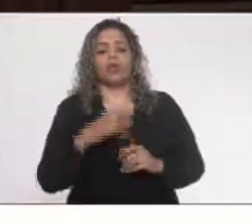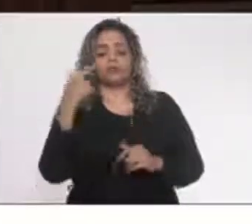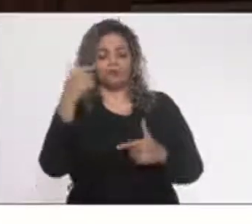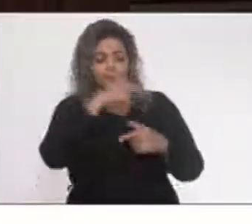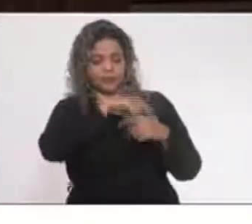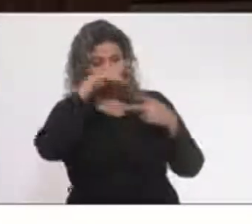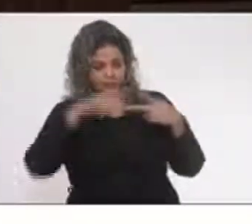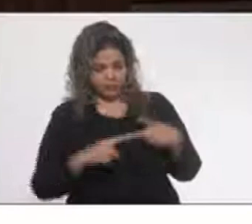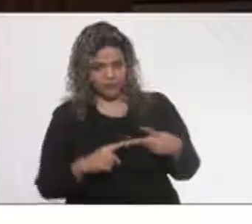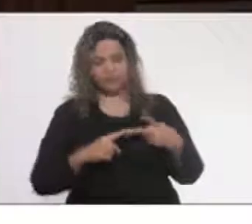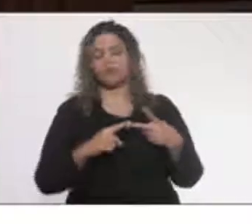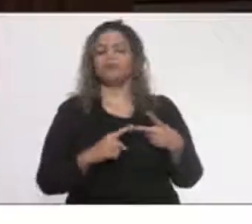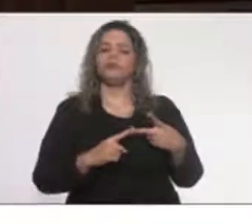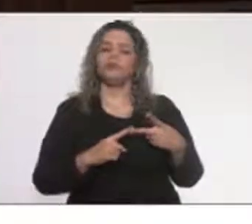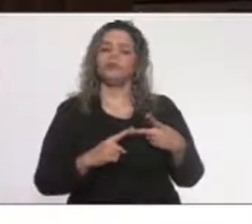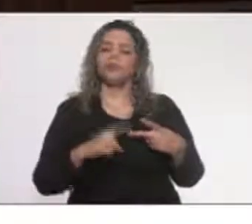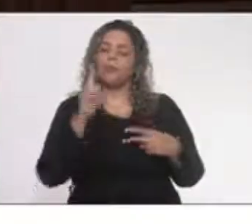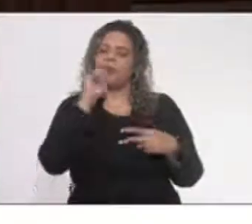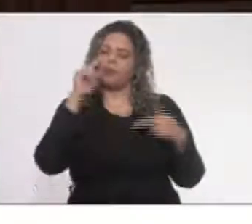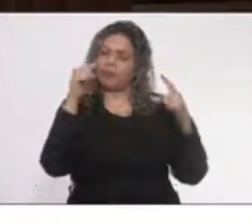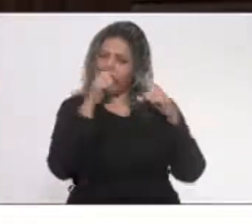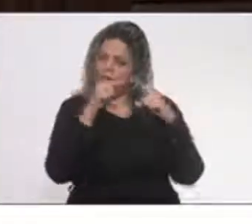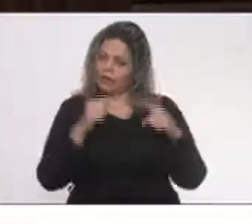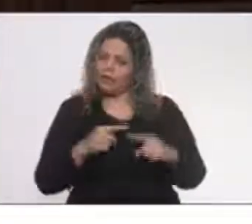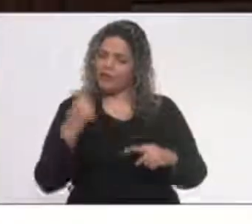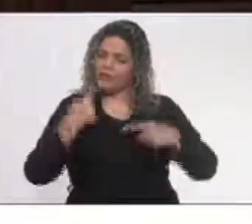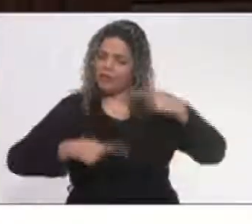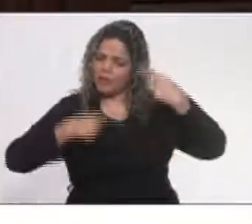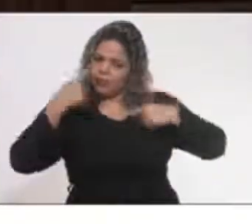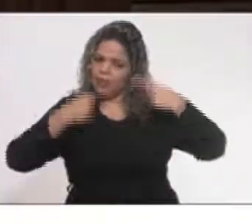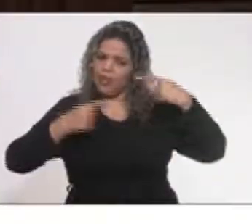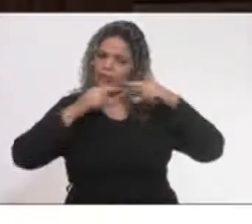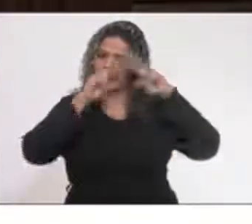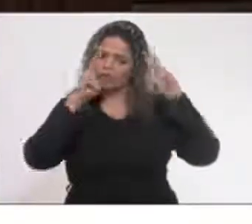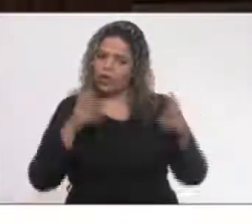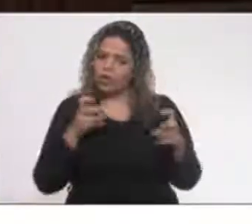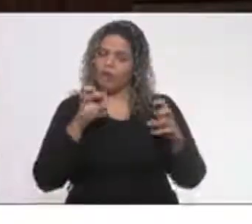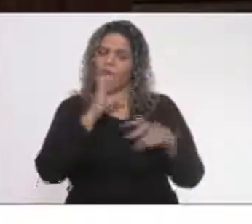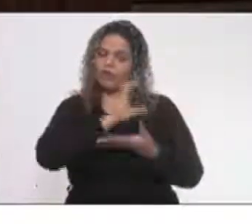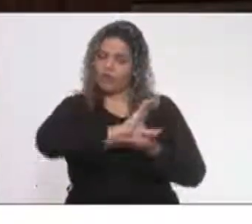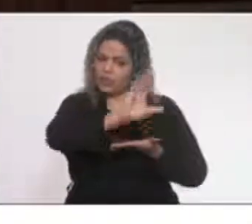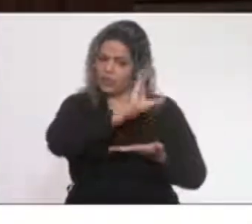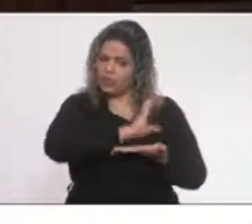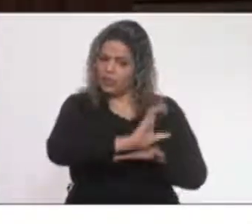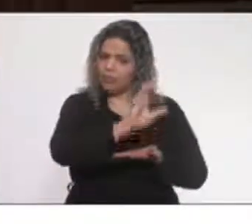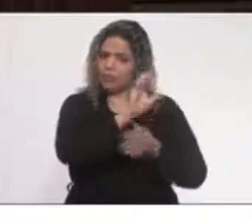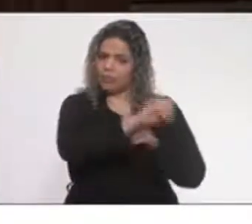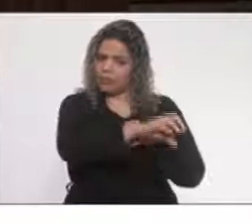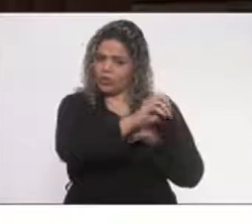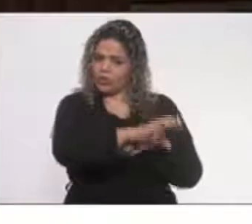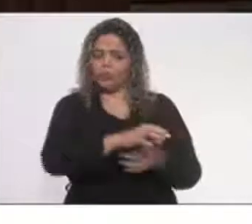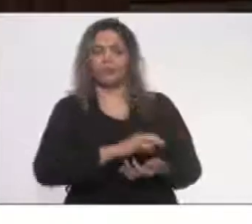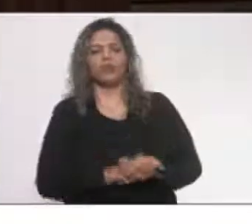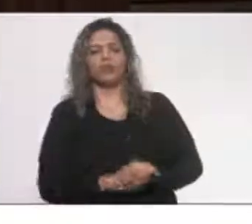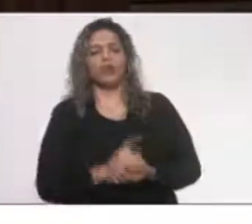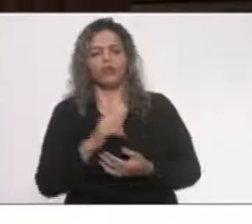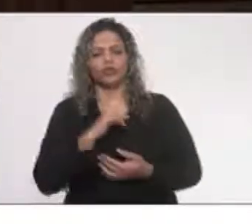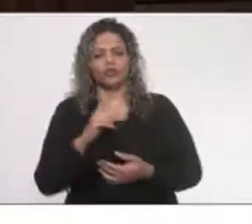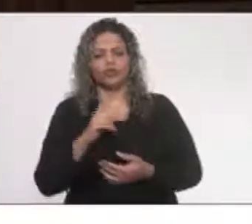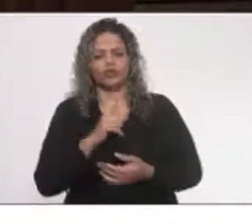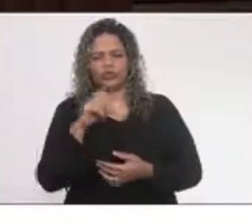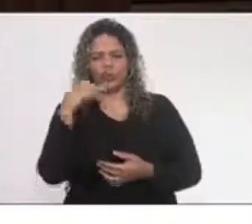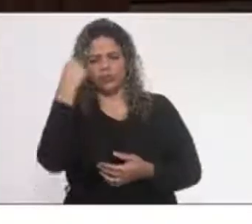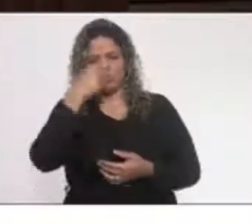Segundo desafio tem a ver com o debate sobre o financiamento da educação. Eu tive lá